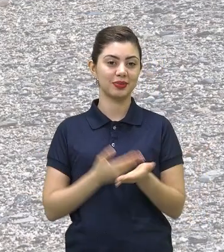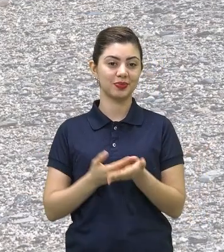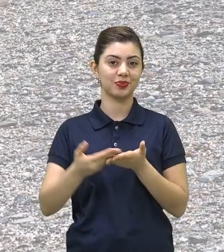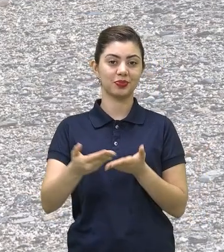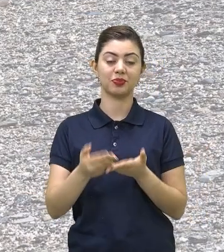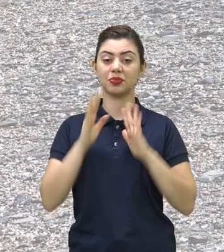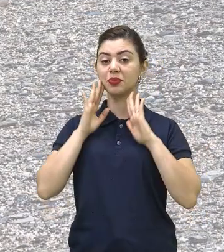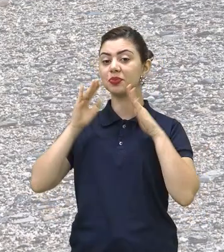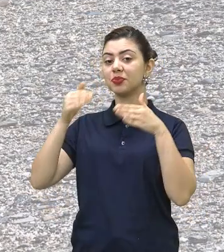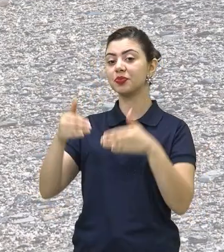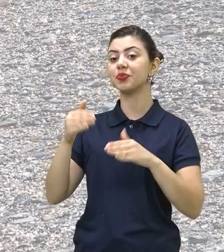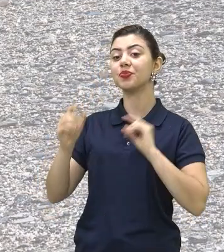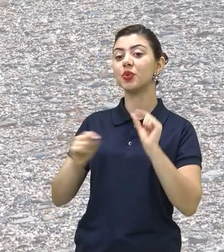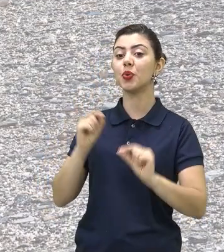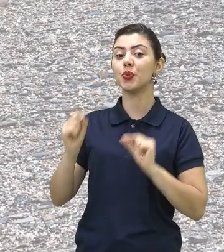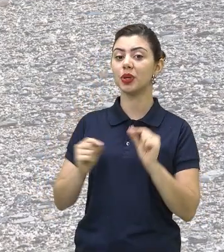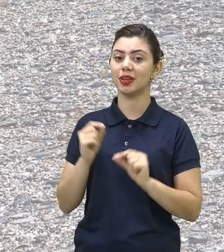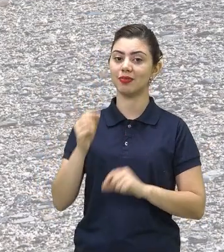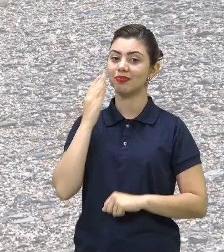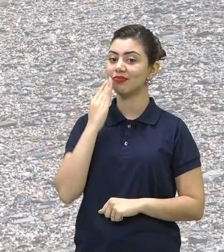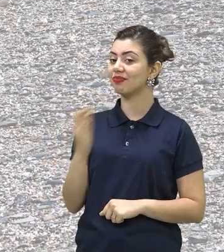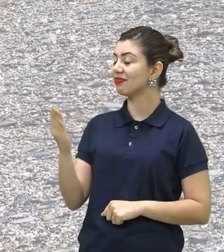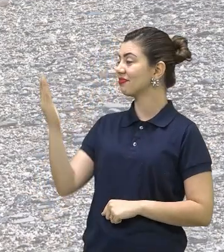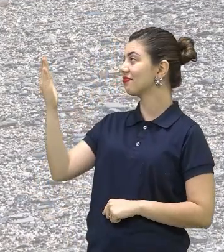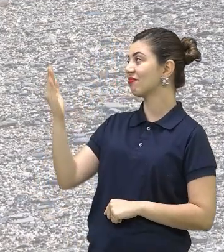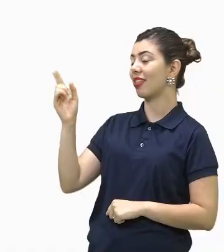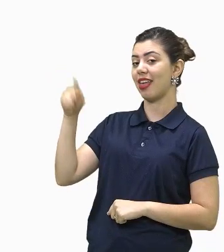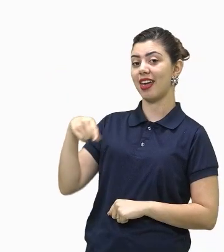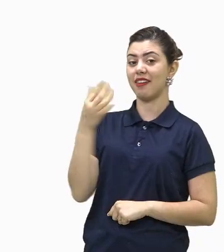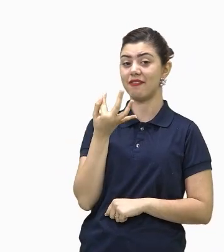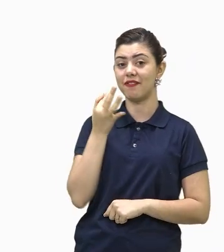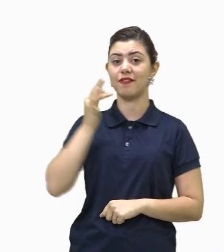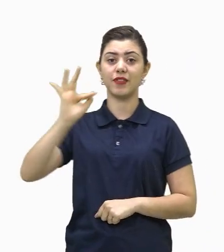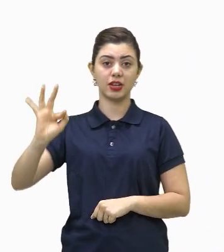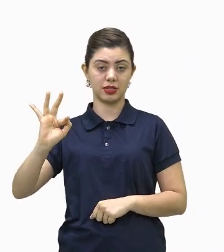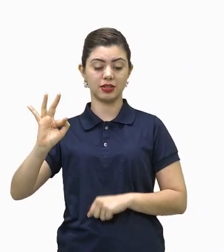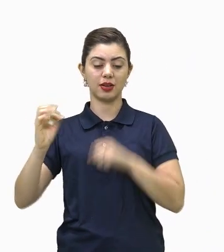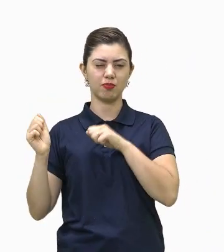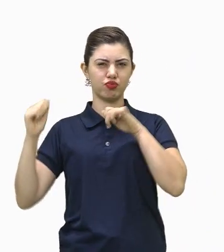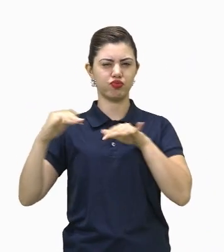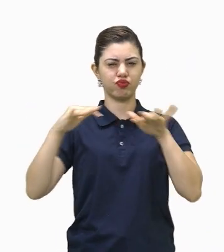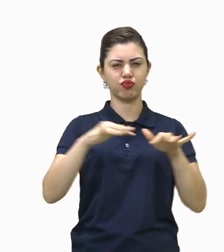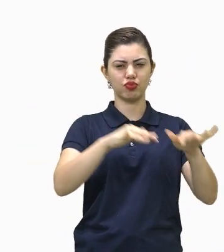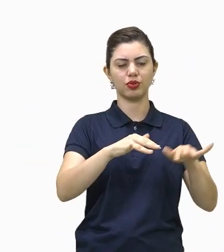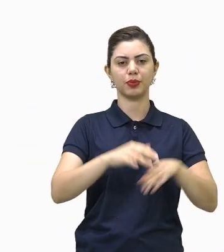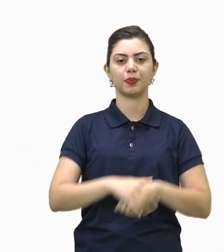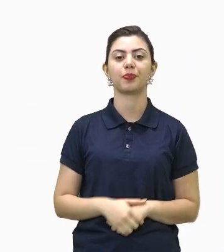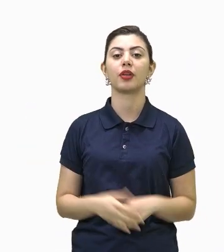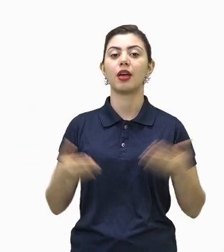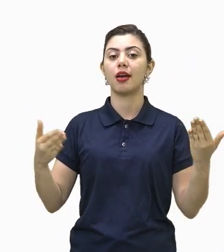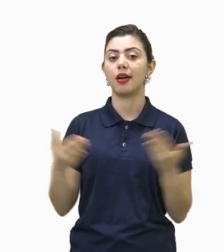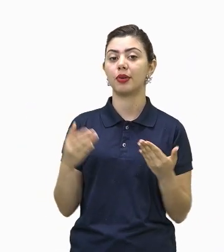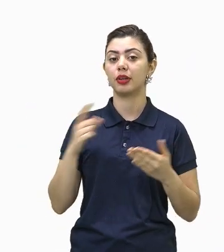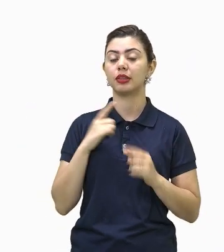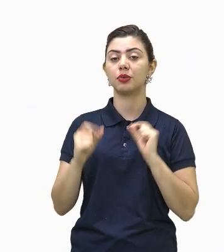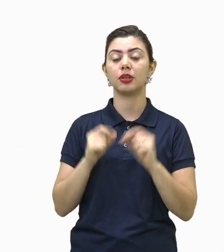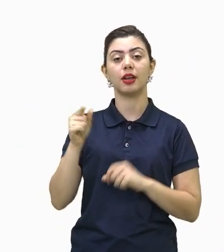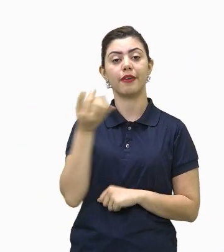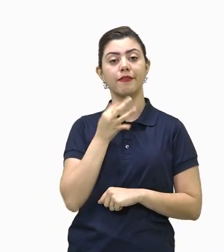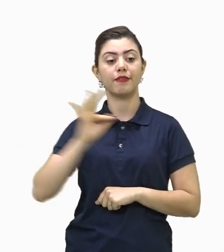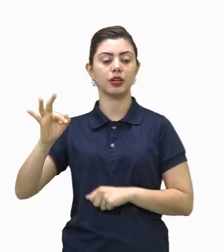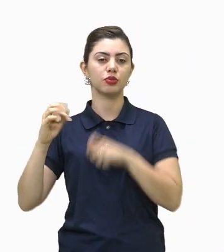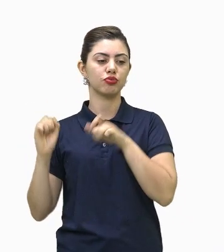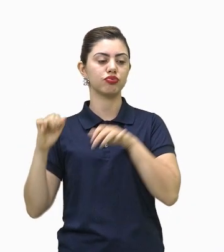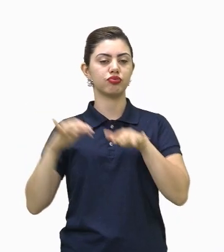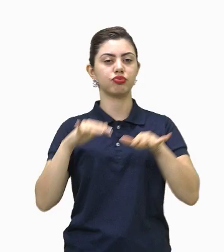a nossa invasão ali francesa. Então acompanhe comigo. Nós temos então a invasão francesa, né,